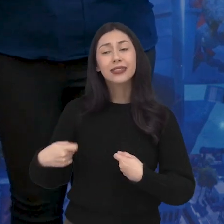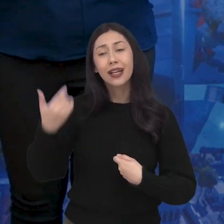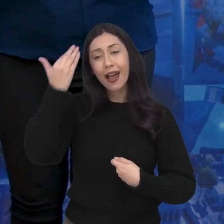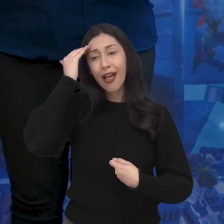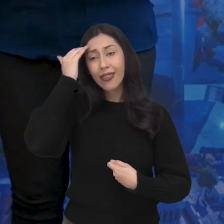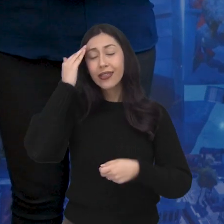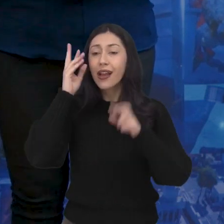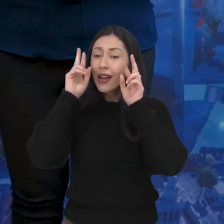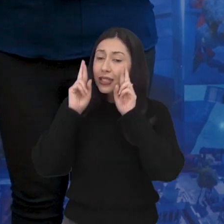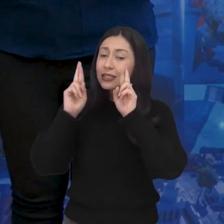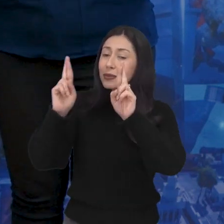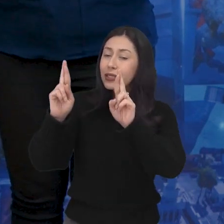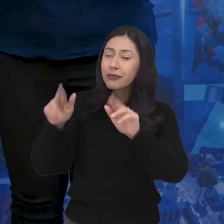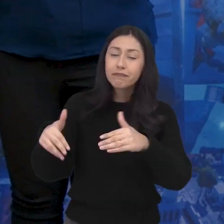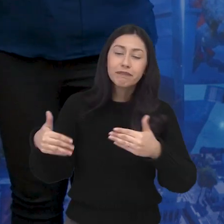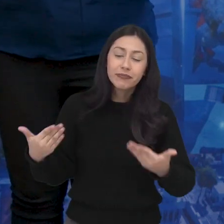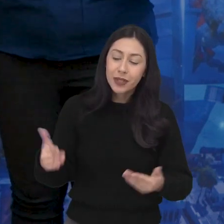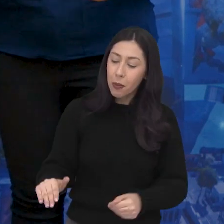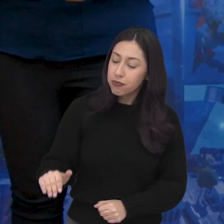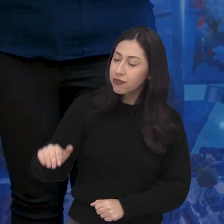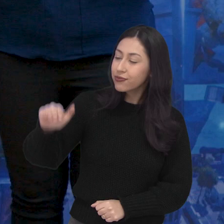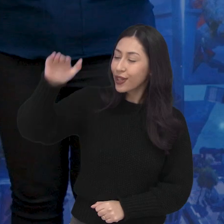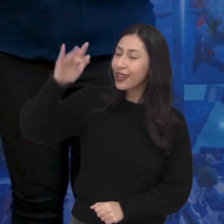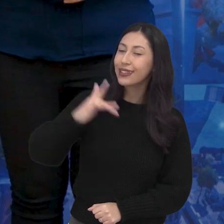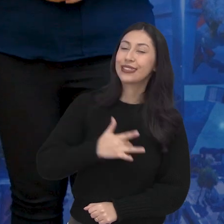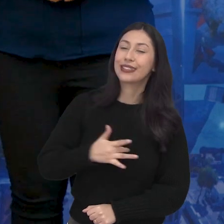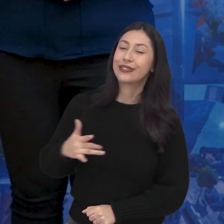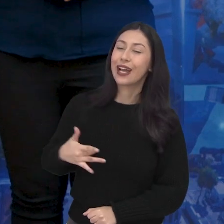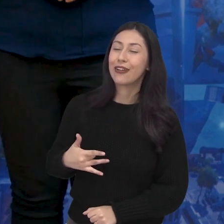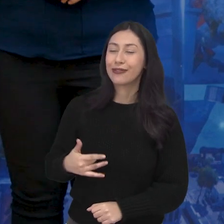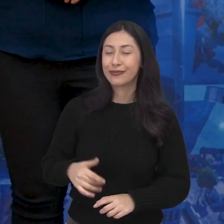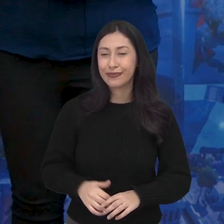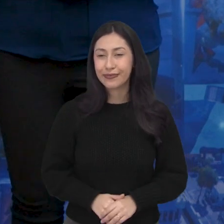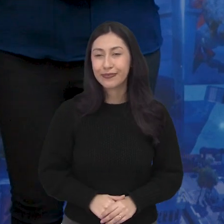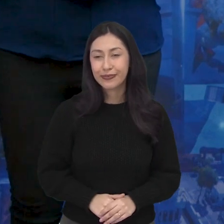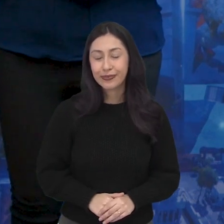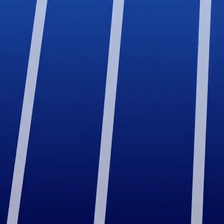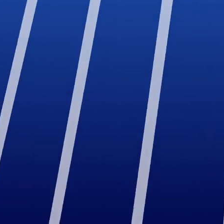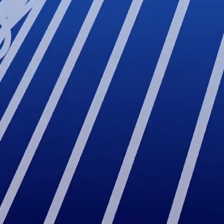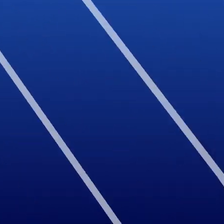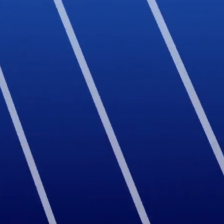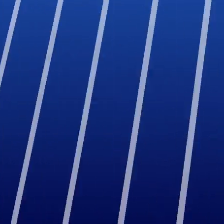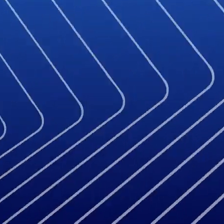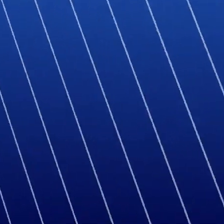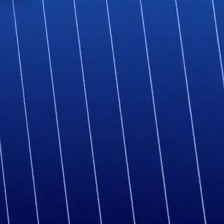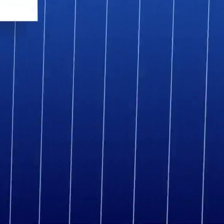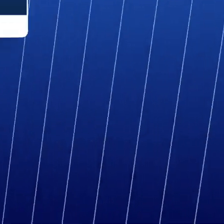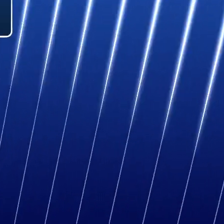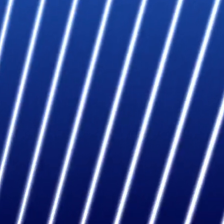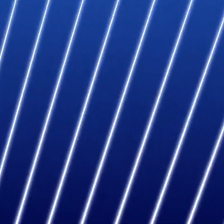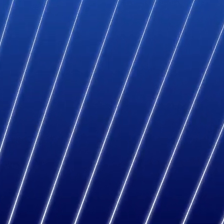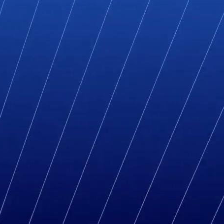a criança dessa mesma forma. E aí cresce um adulto saudável, né? De volta ao estúdio.